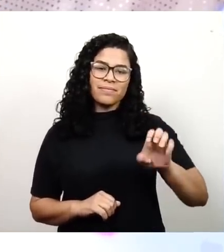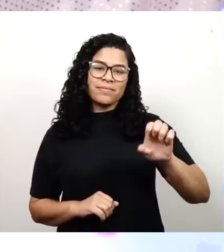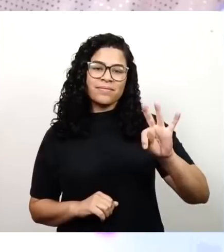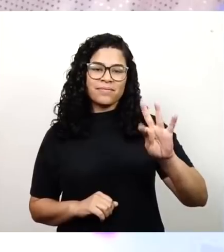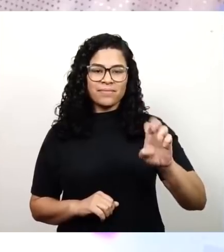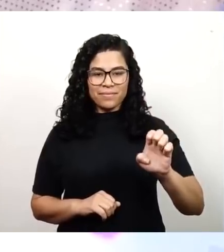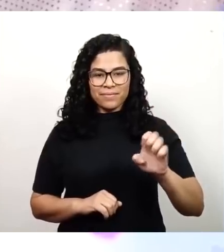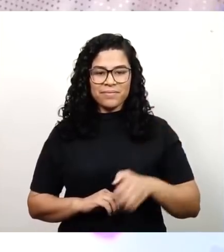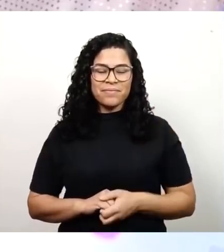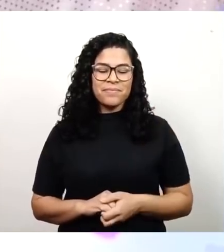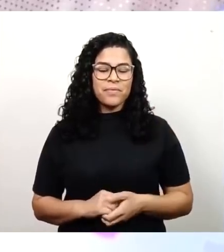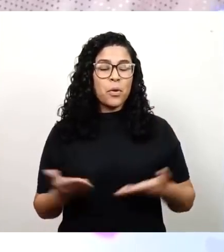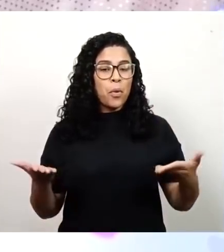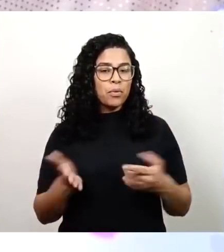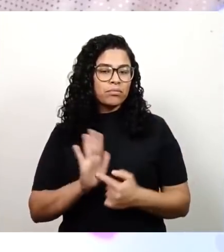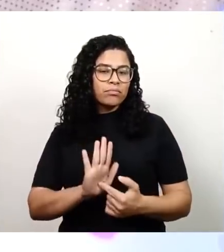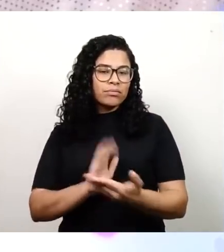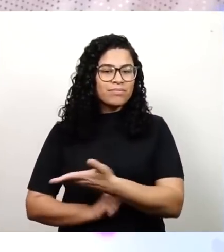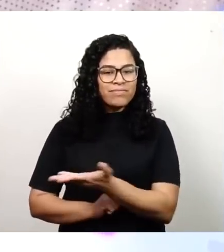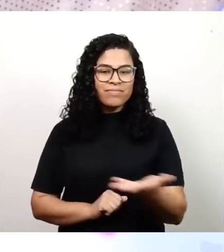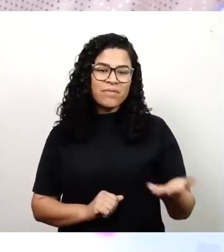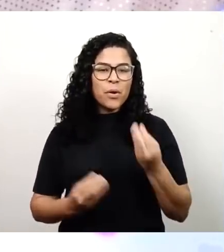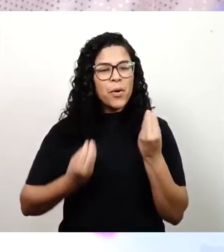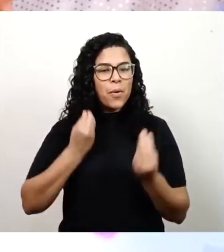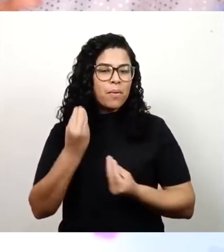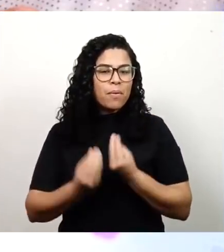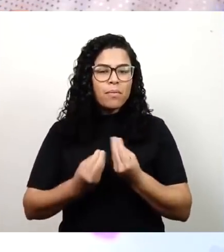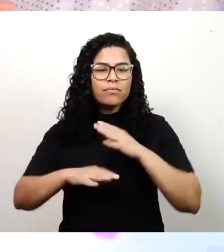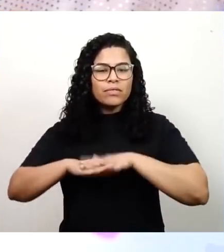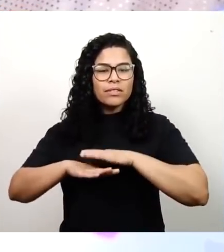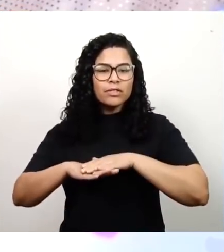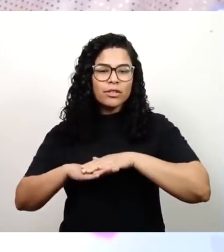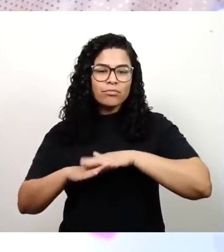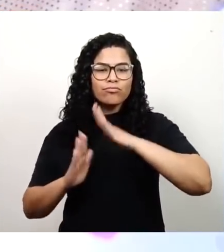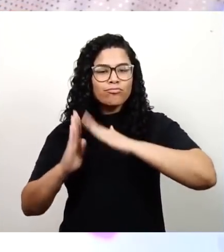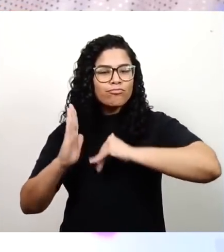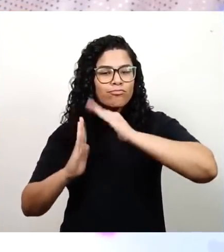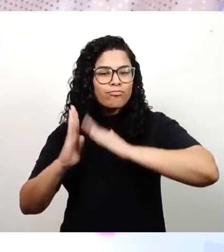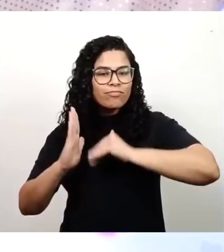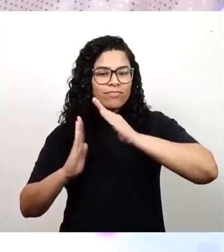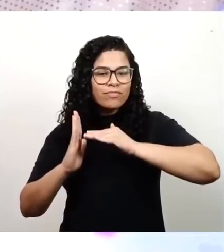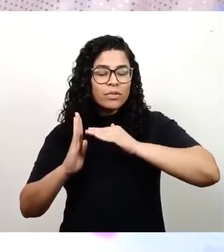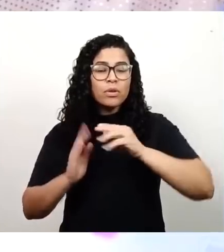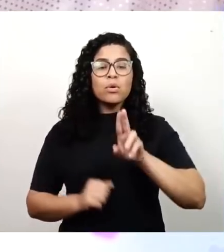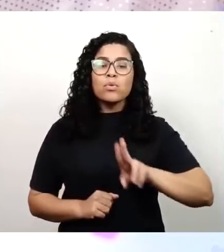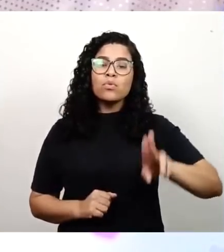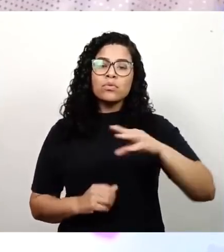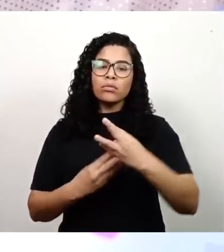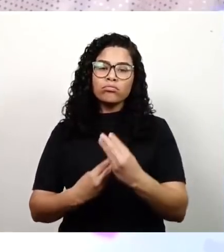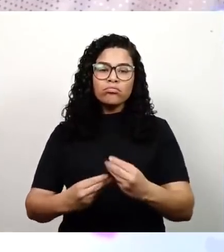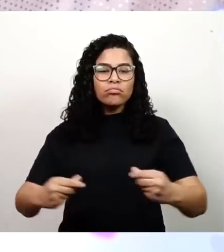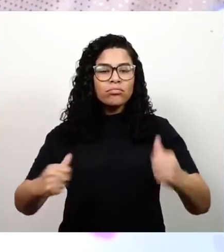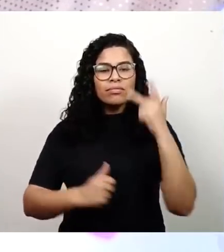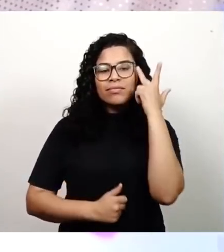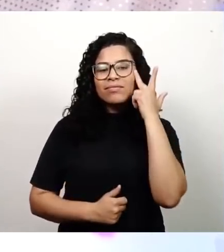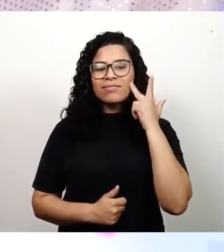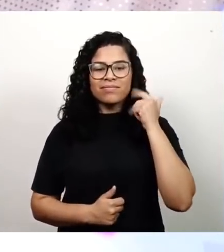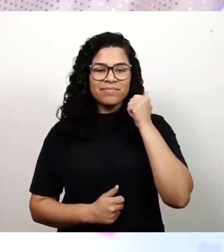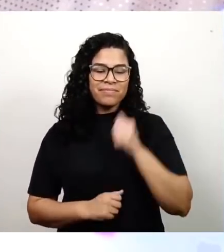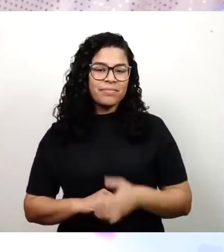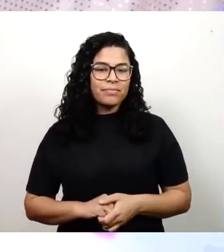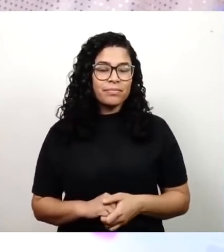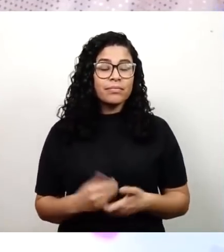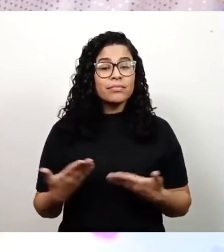Olá, eu sou a professora Beth Rodas e hoje eu vim mostrar para vocês como é possível fazer tinta utilizando elementos